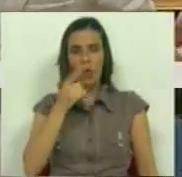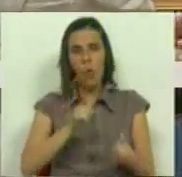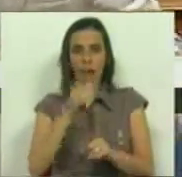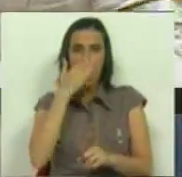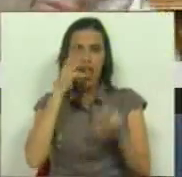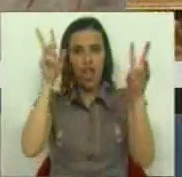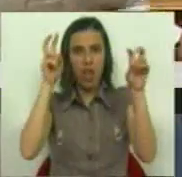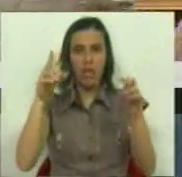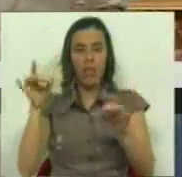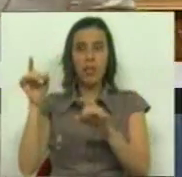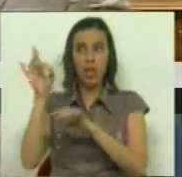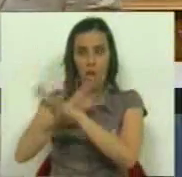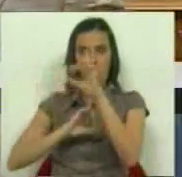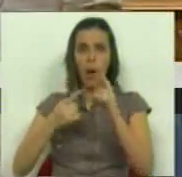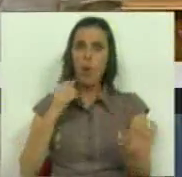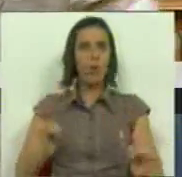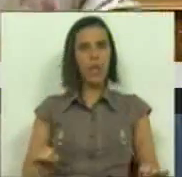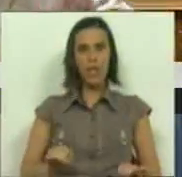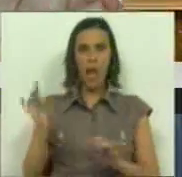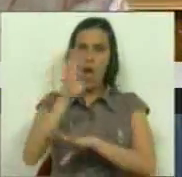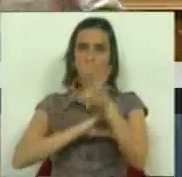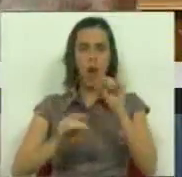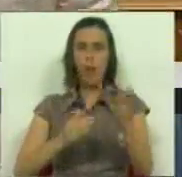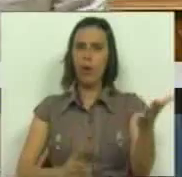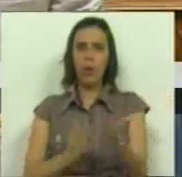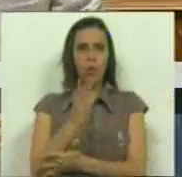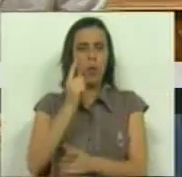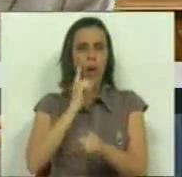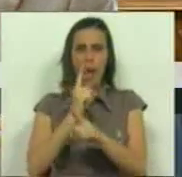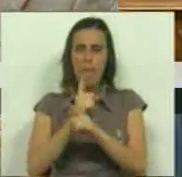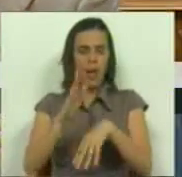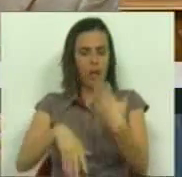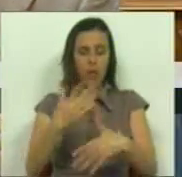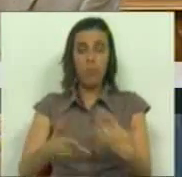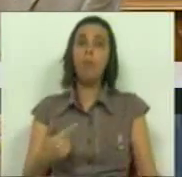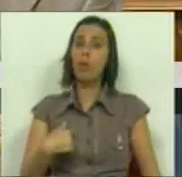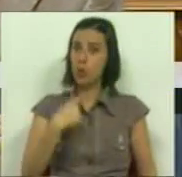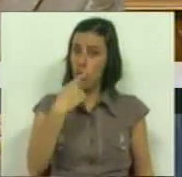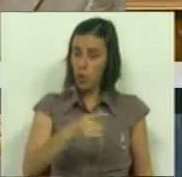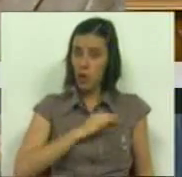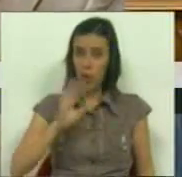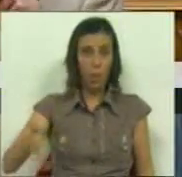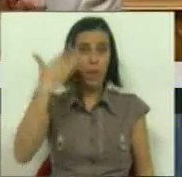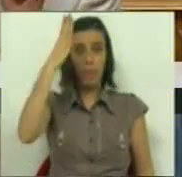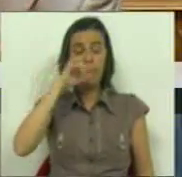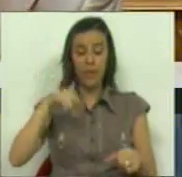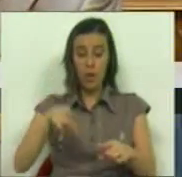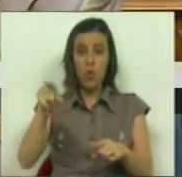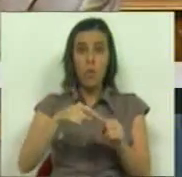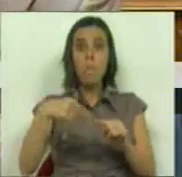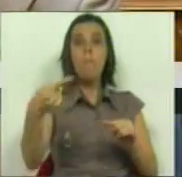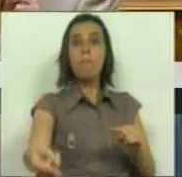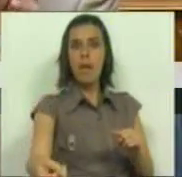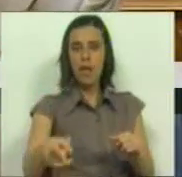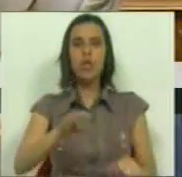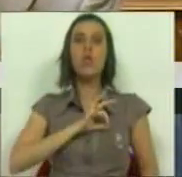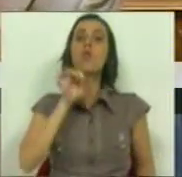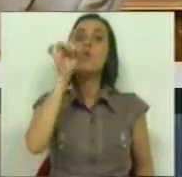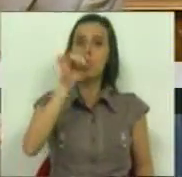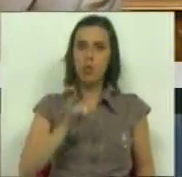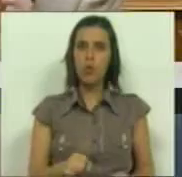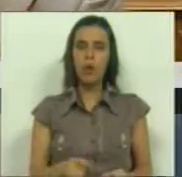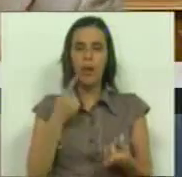Europa, que não há nada a dizer na Europa, siga tudo como está. Pois eu digo-lhe, Sr. Primeiro-Ministro, daqui a um mês o